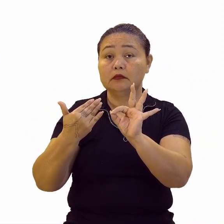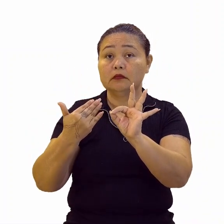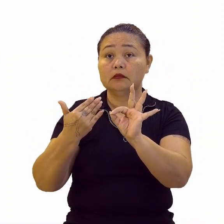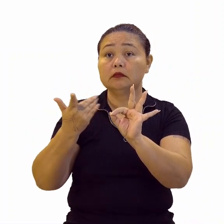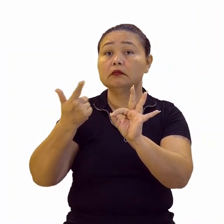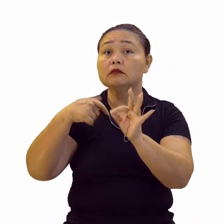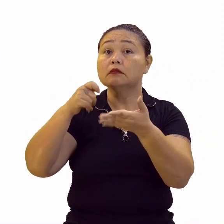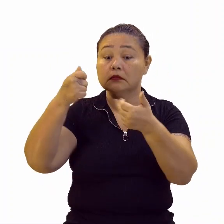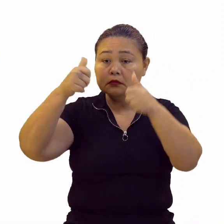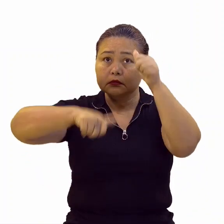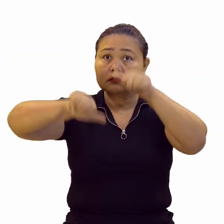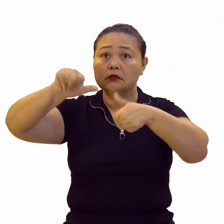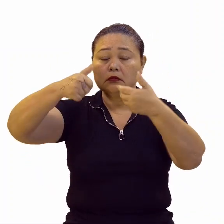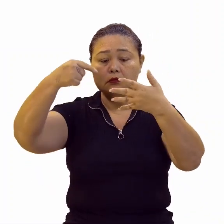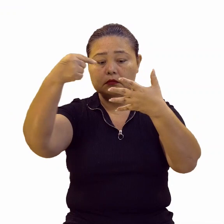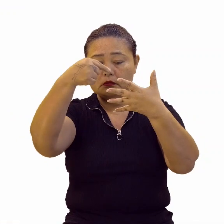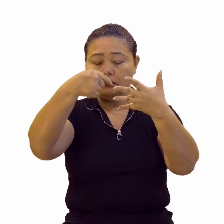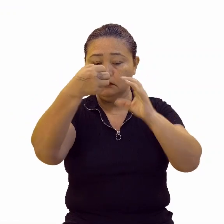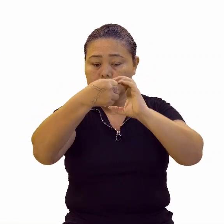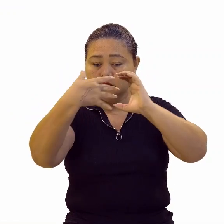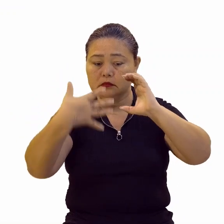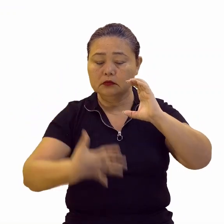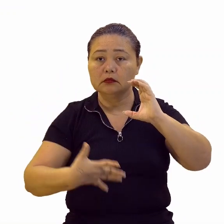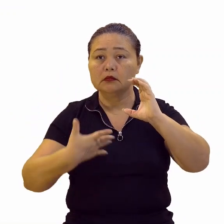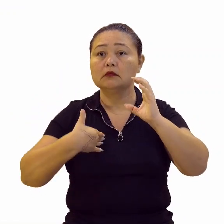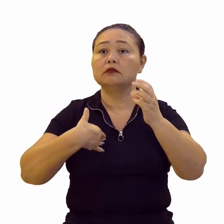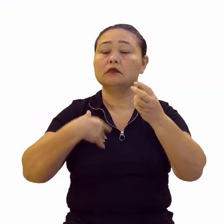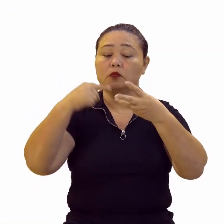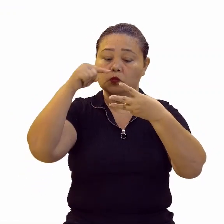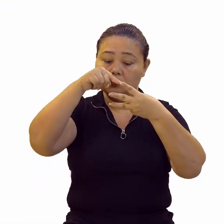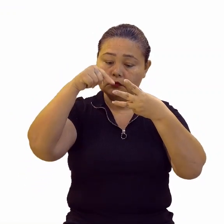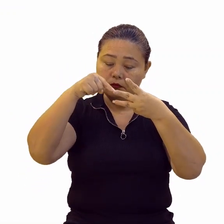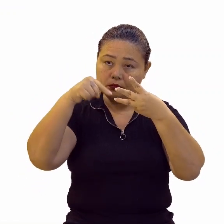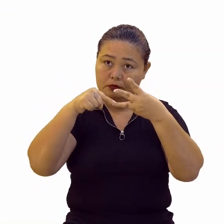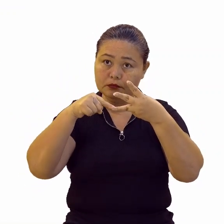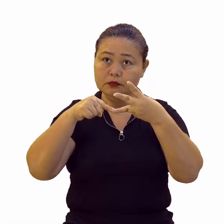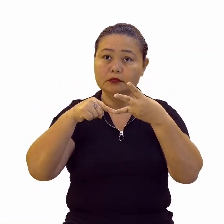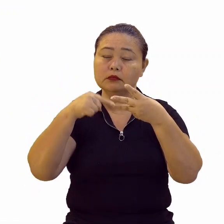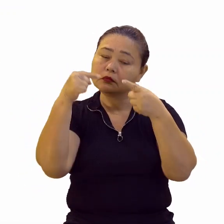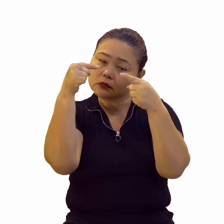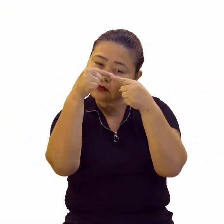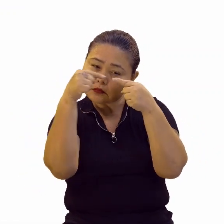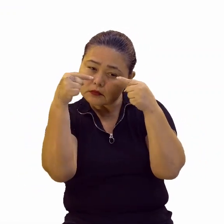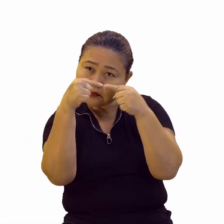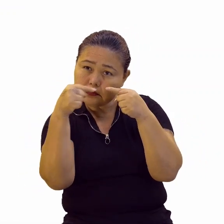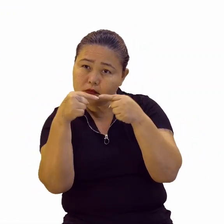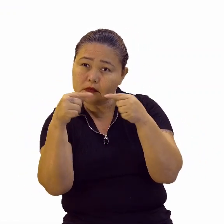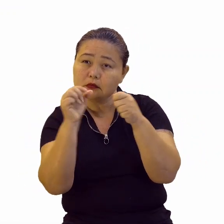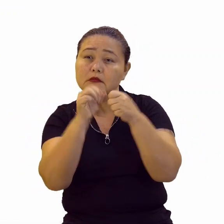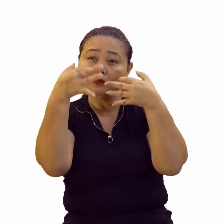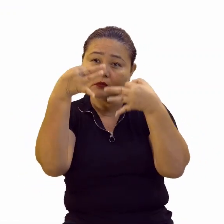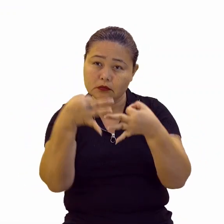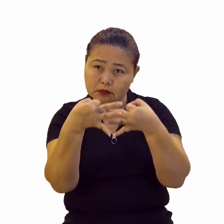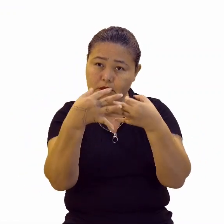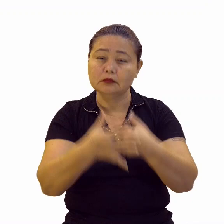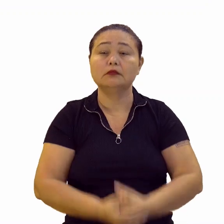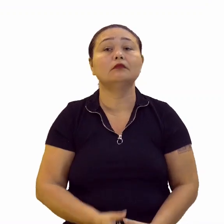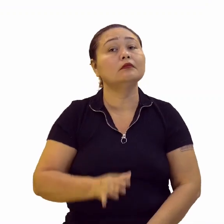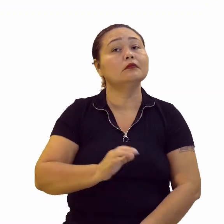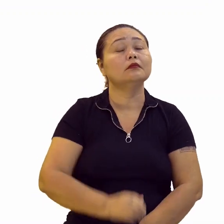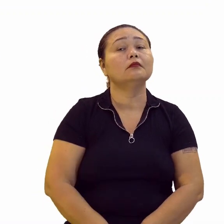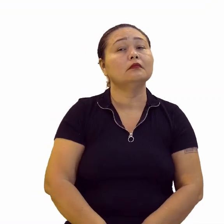vocês analisar quais as principais características desses transtornos. Se bate, o que está escrito lá, se está correto, certo?